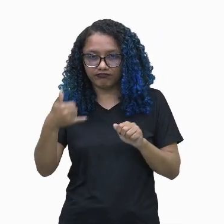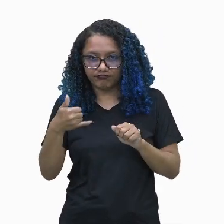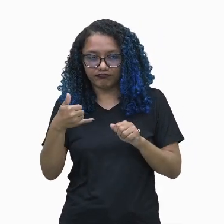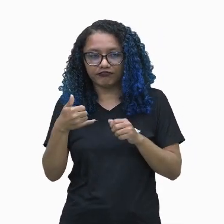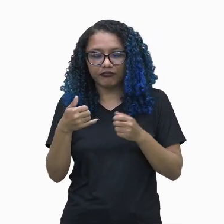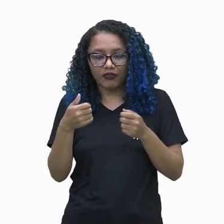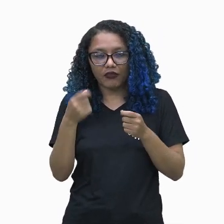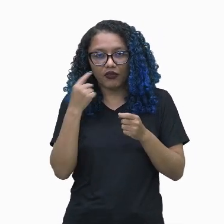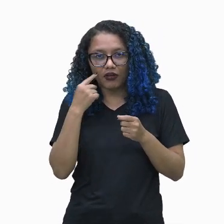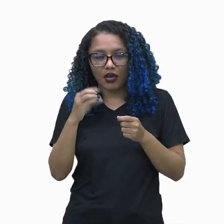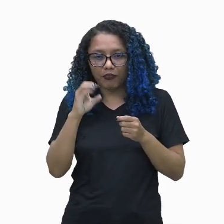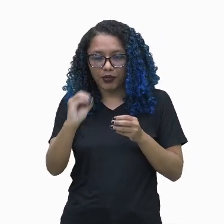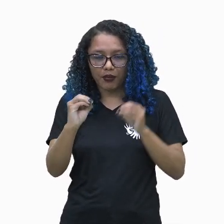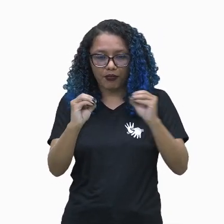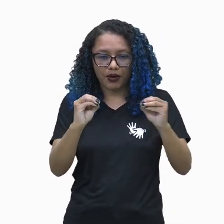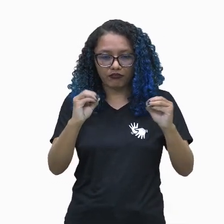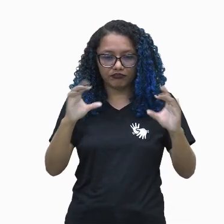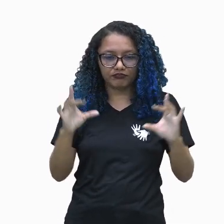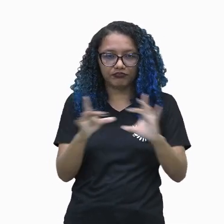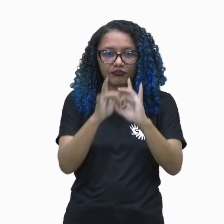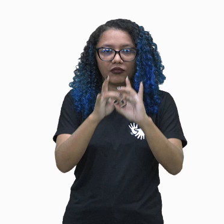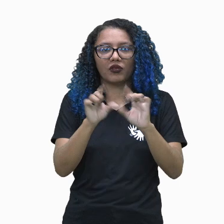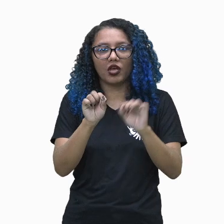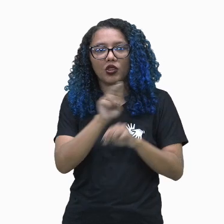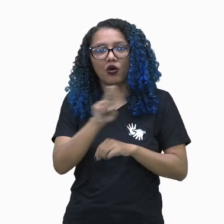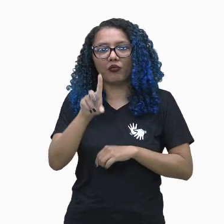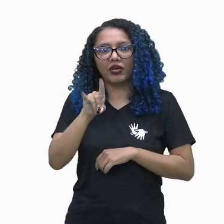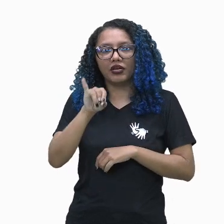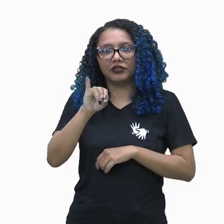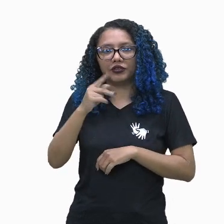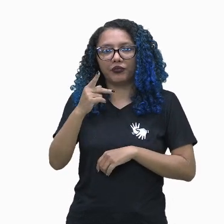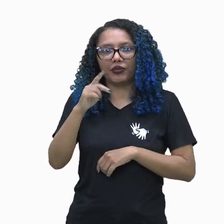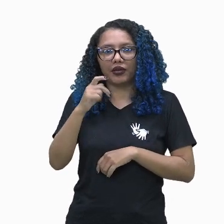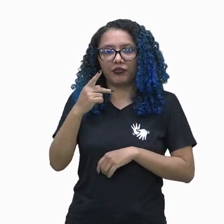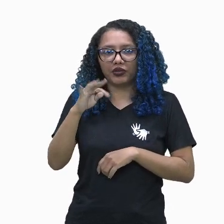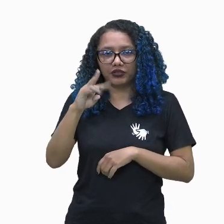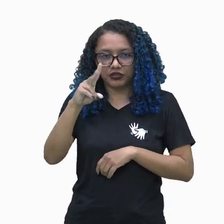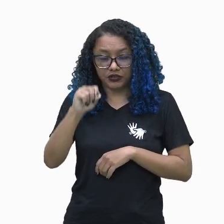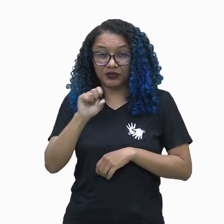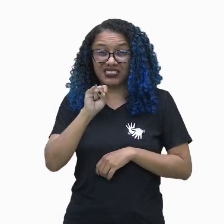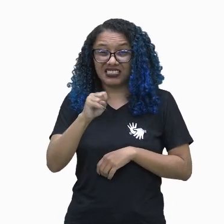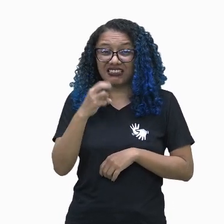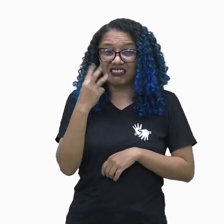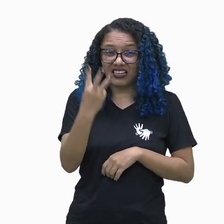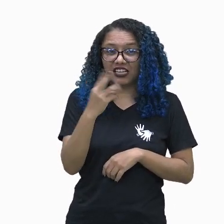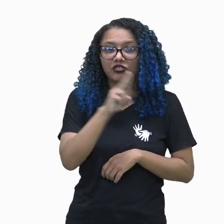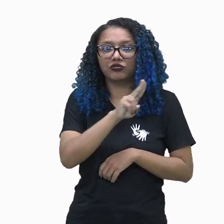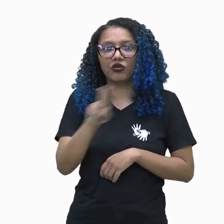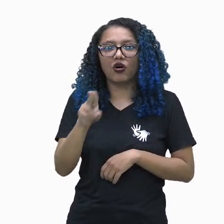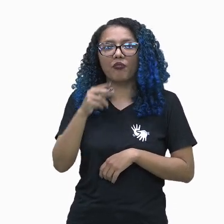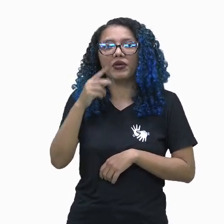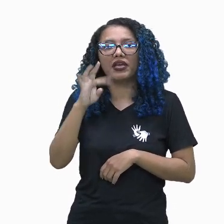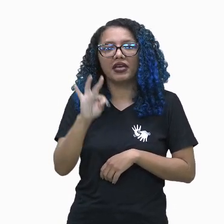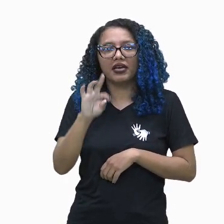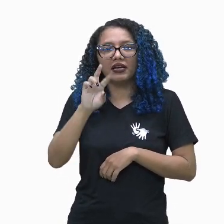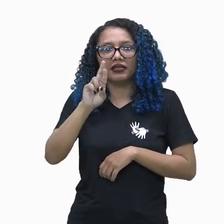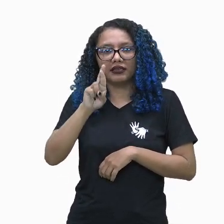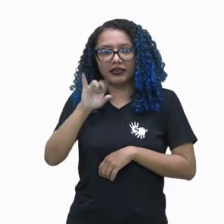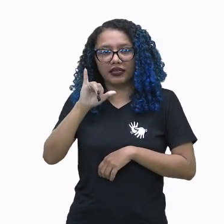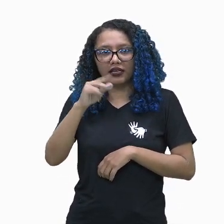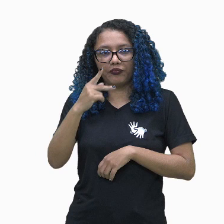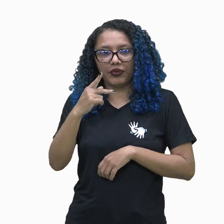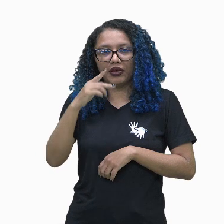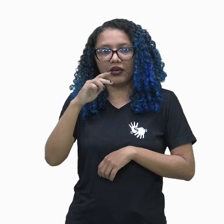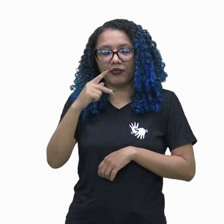um dipeptídeo. Quando três estão conectados, eles vão formar um tripeptídeo. Observem um padrão